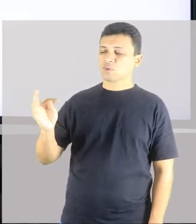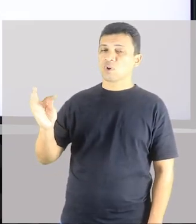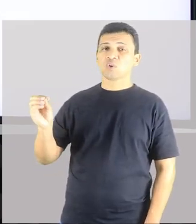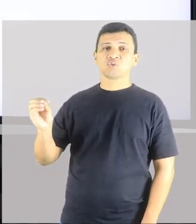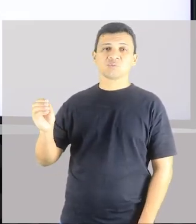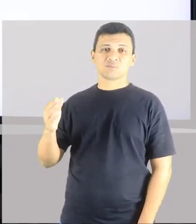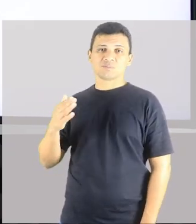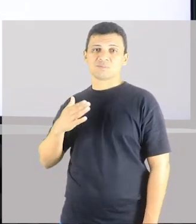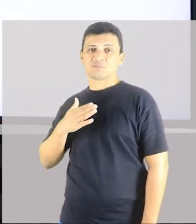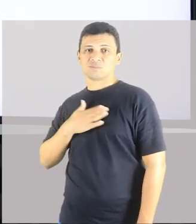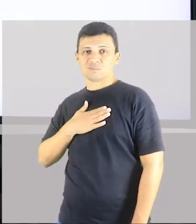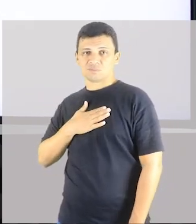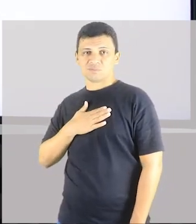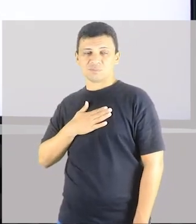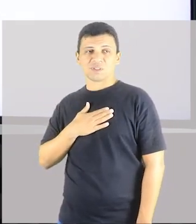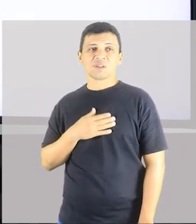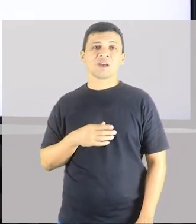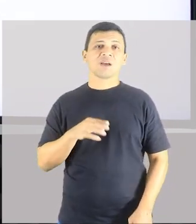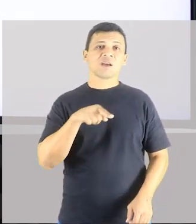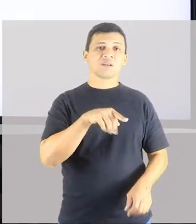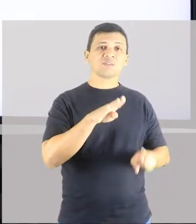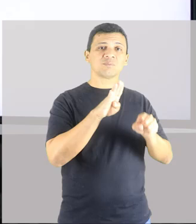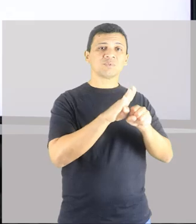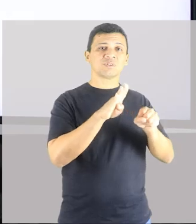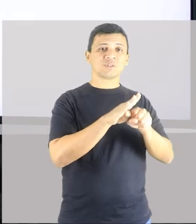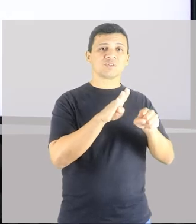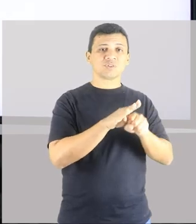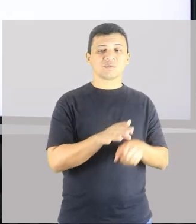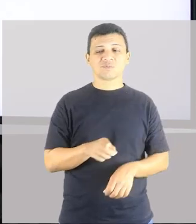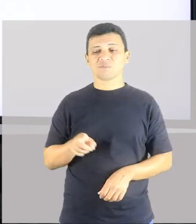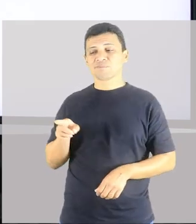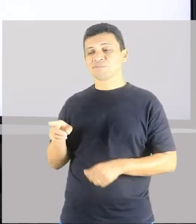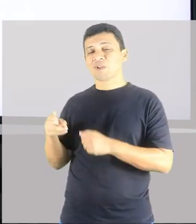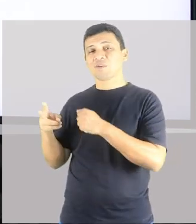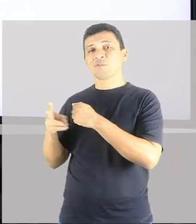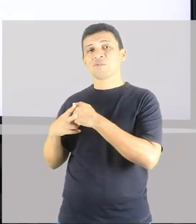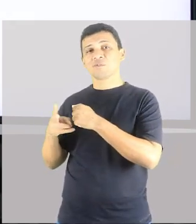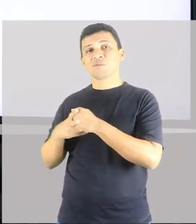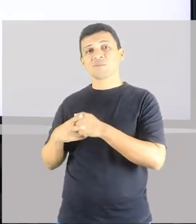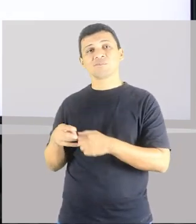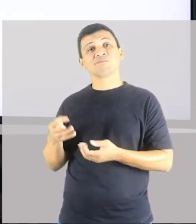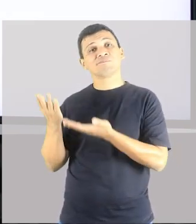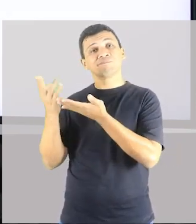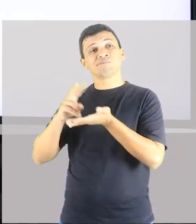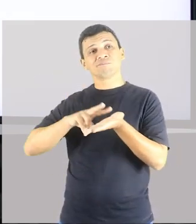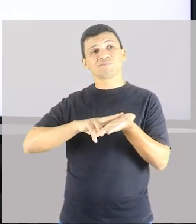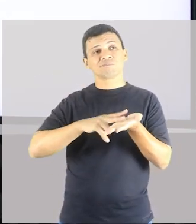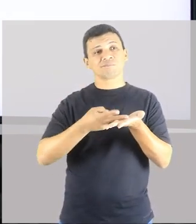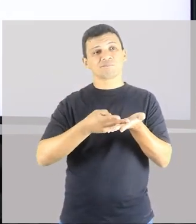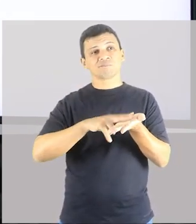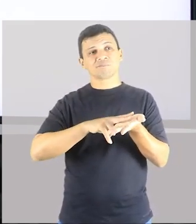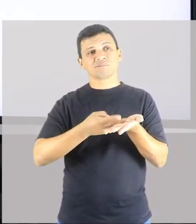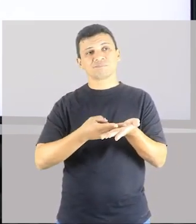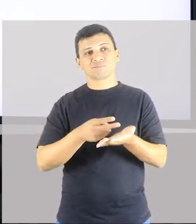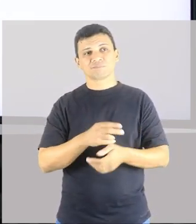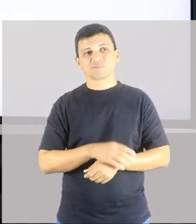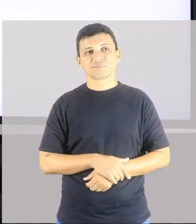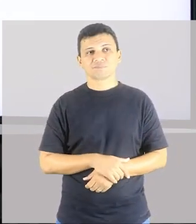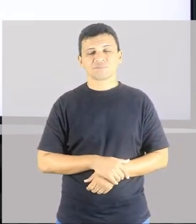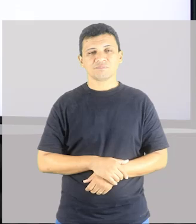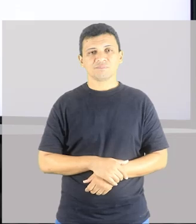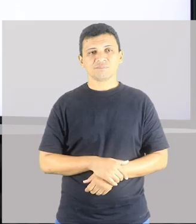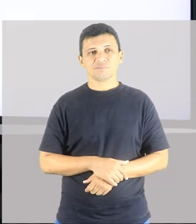aberto. Substantivo e aqui é verbo. Olha como que o tradutor colocou. The taste of